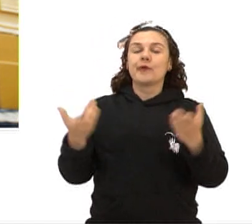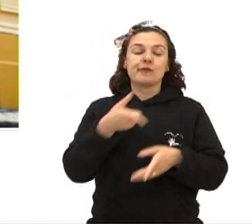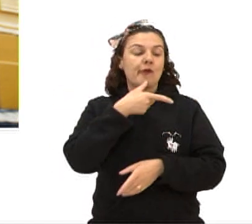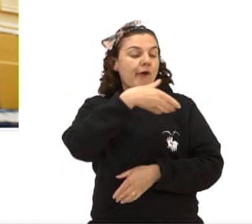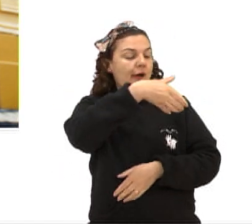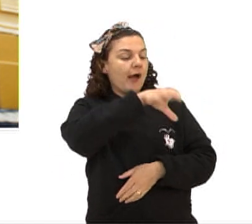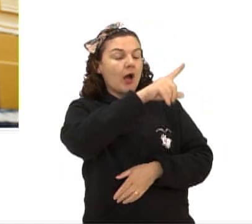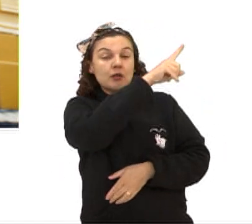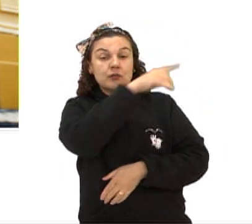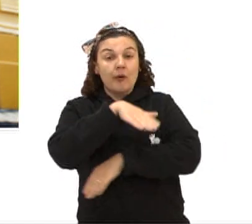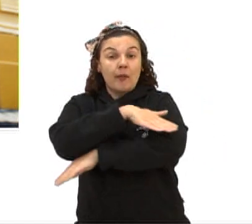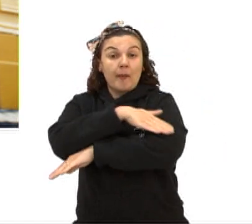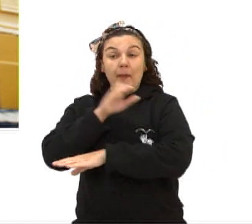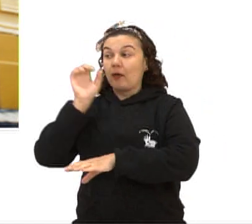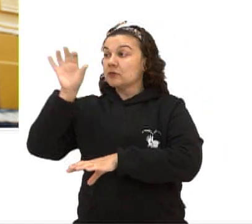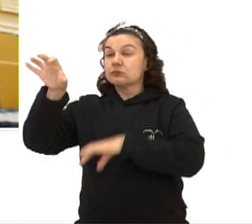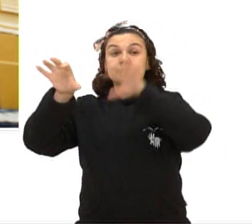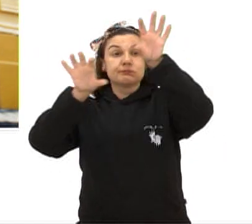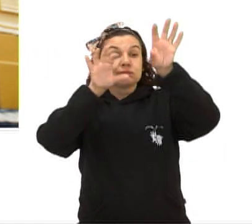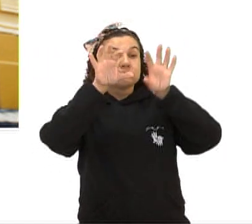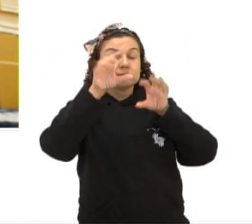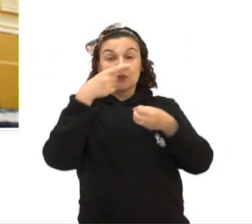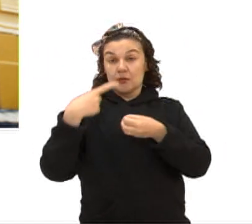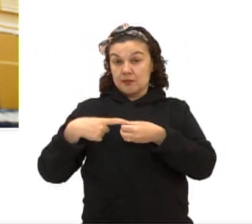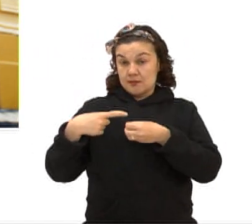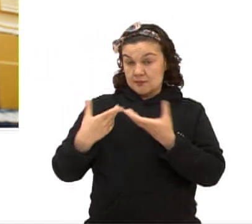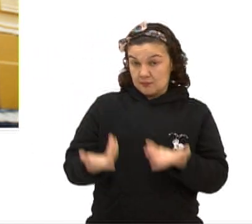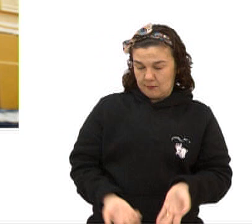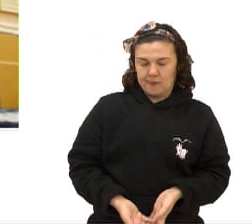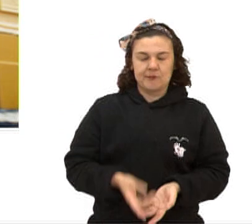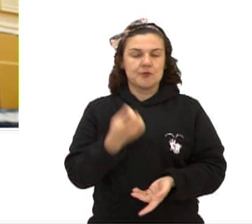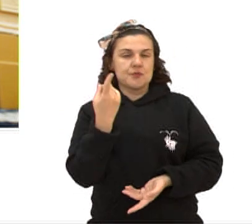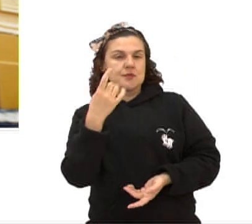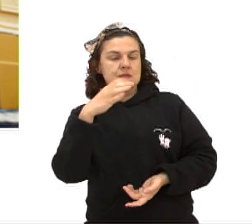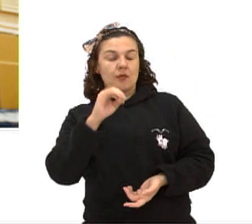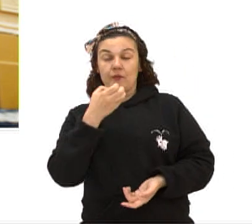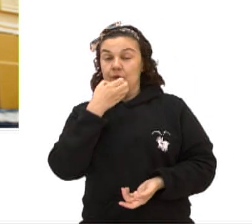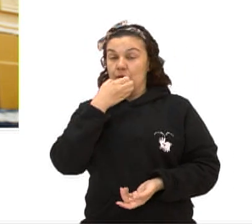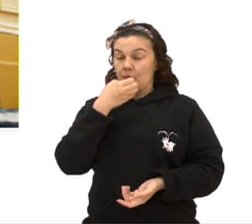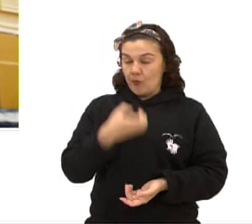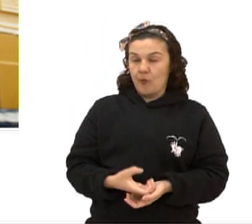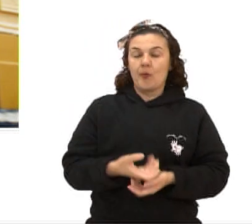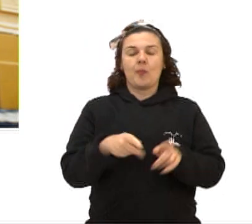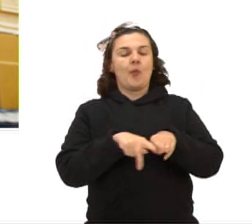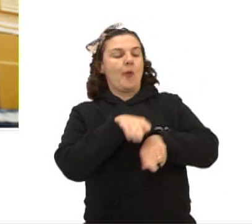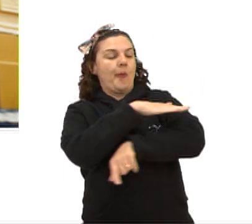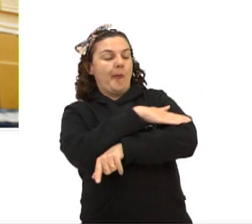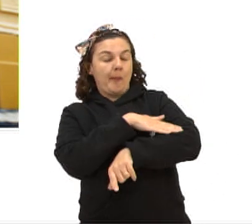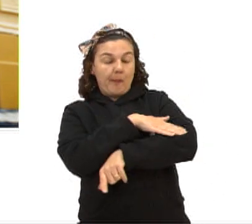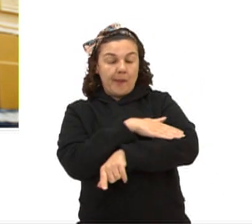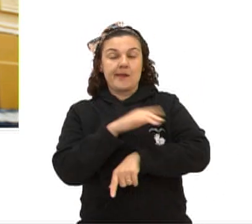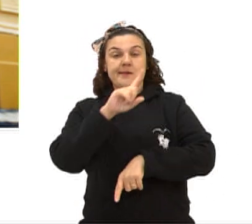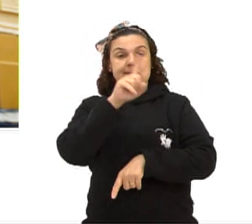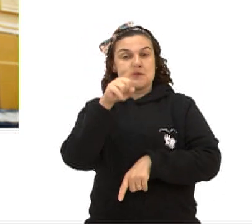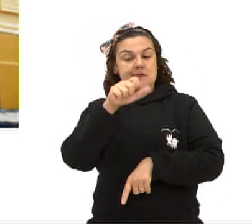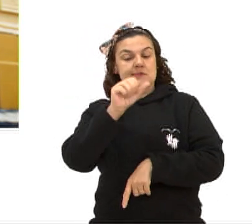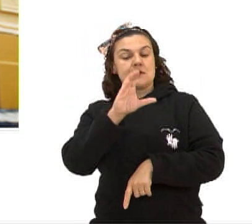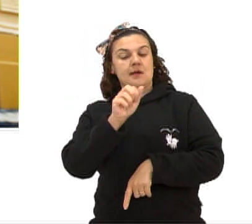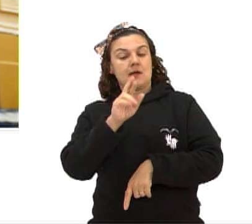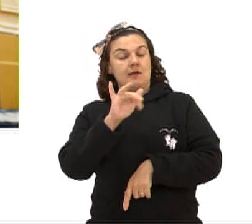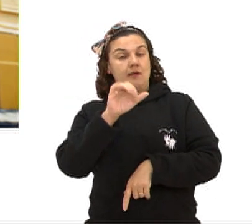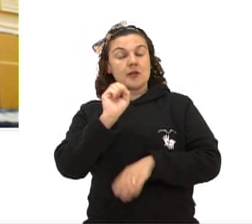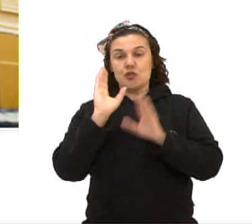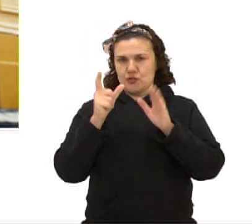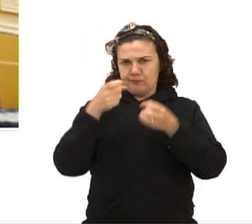torneiras públicas espalhadas pelas praças, 19 de dezembro, a torneira da Praça Zacarias, que a gente também verificou,